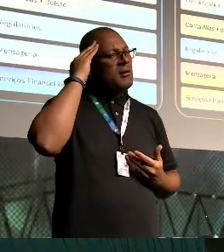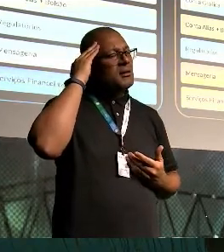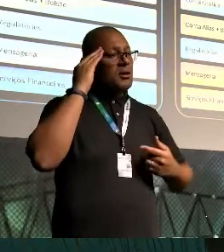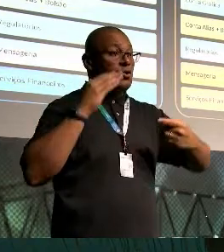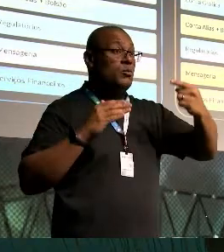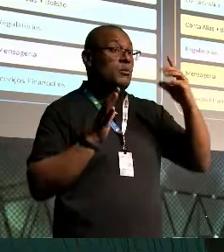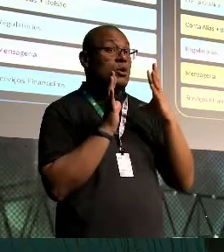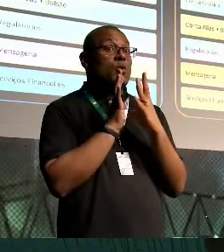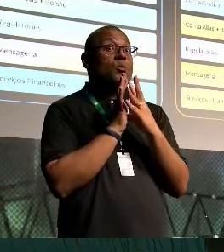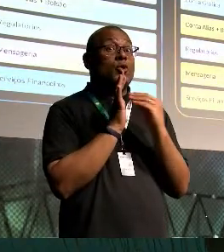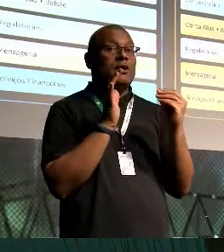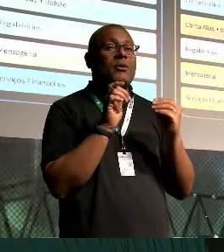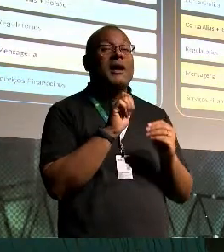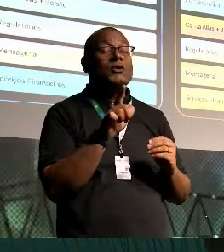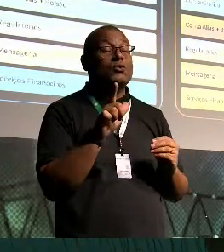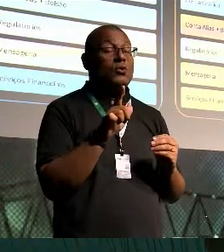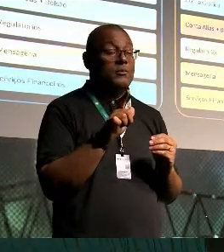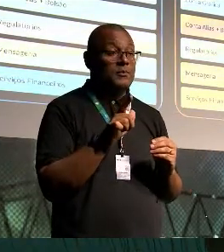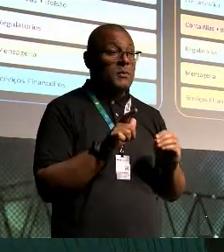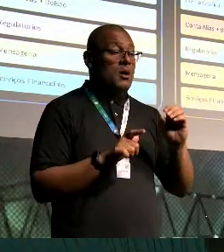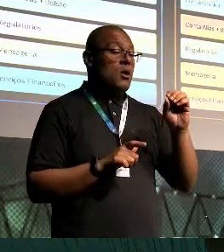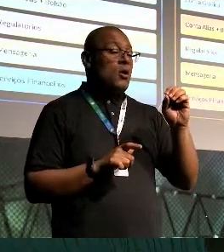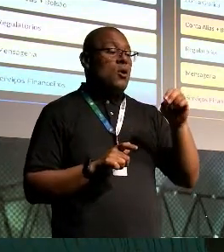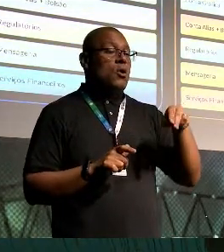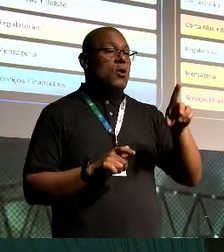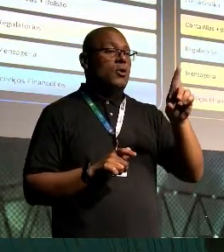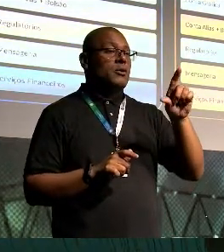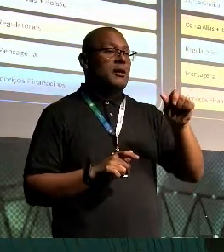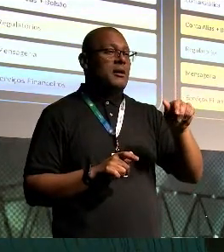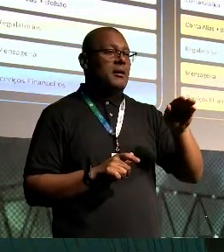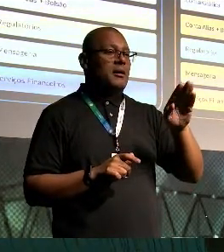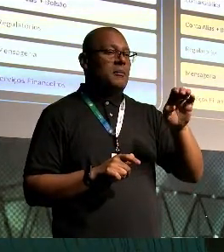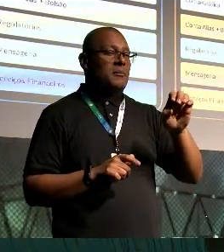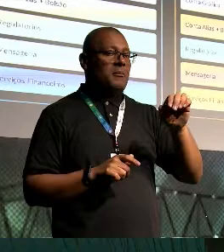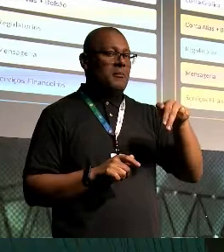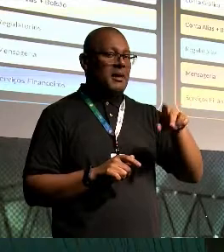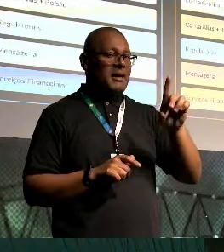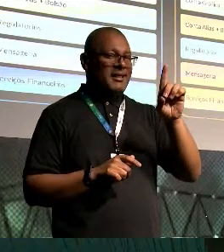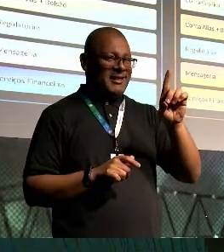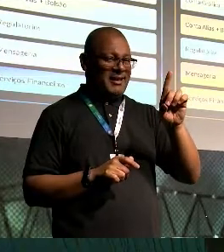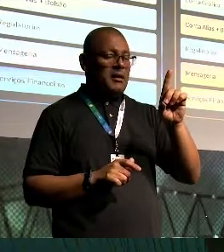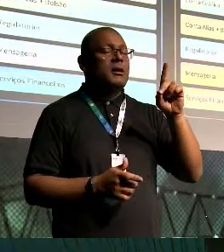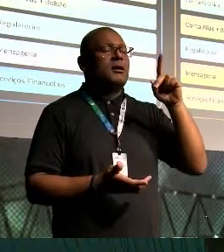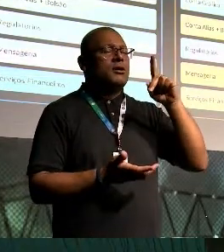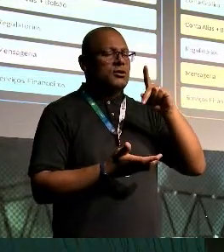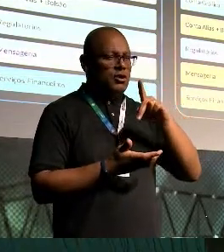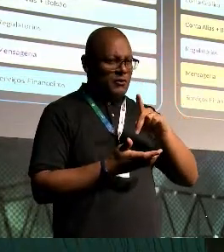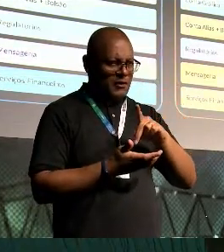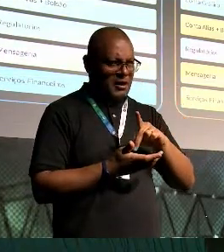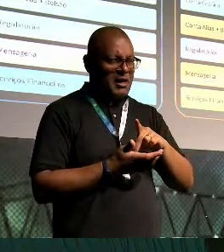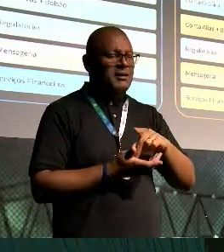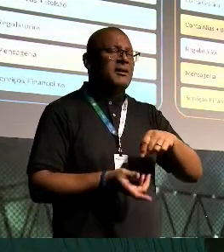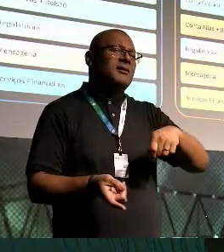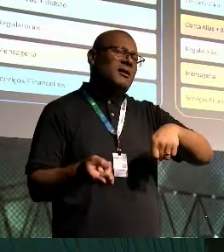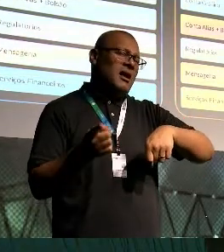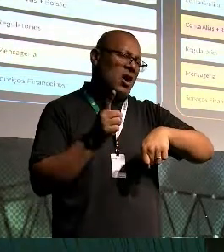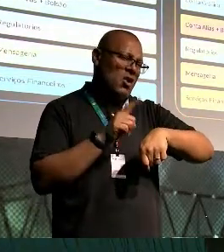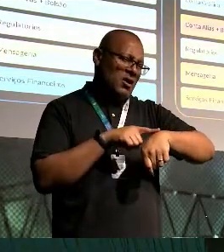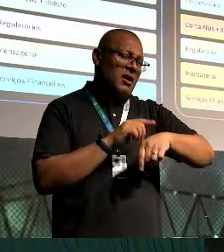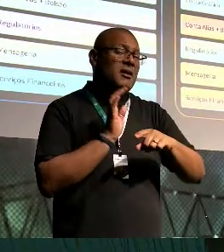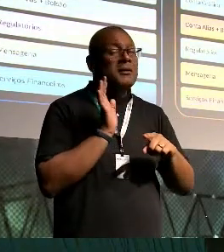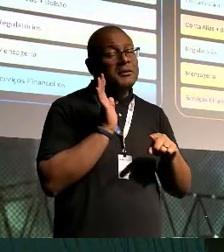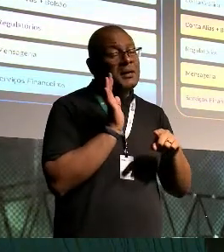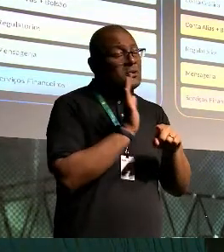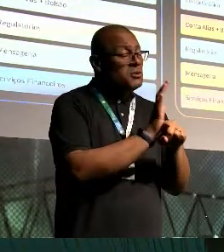primeiro modelo aqui mais azulzinho, o on-demand ou ad hoc, a gente está, de fato, entregando aquele capability